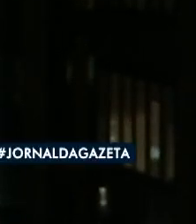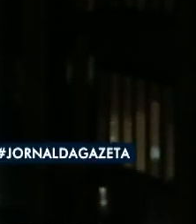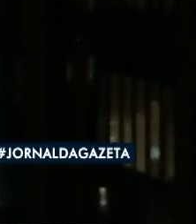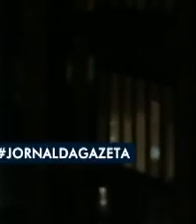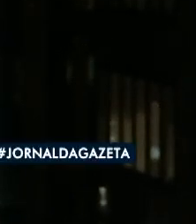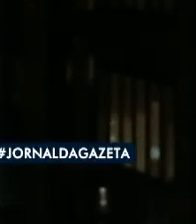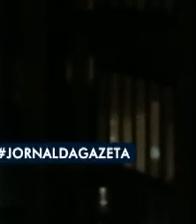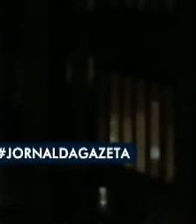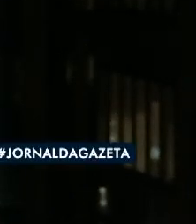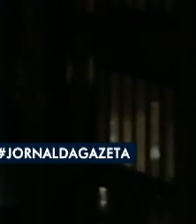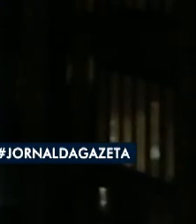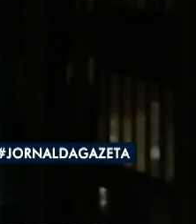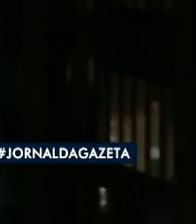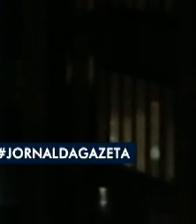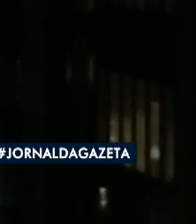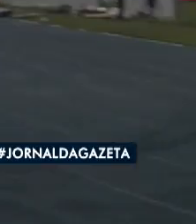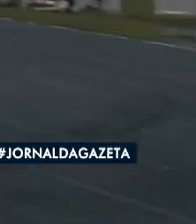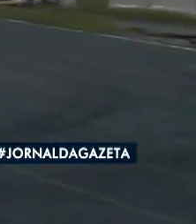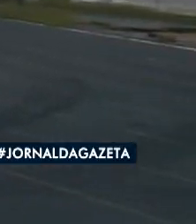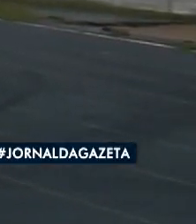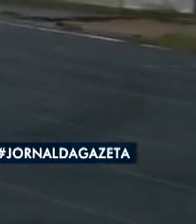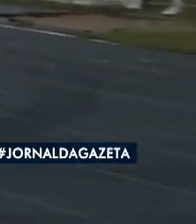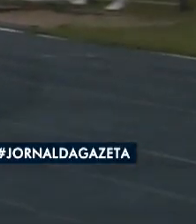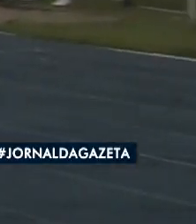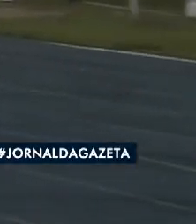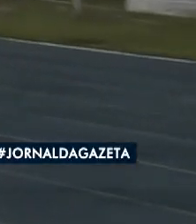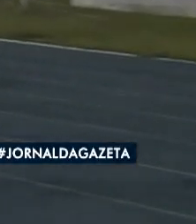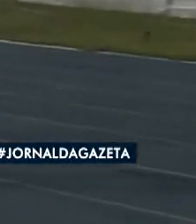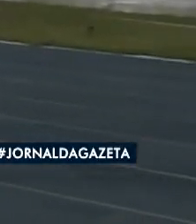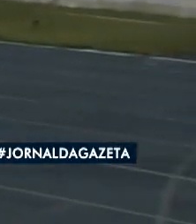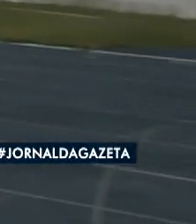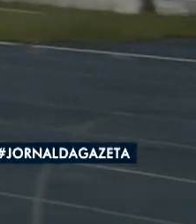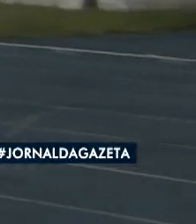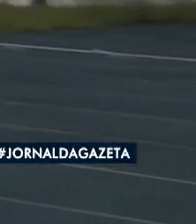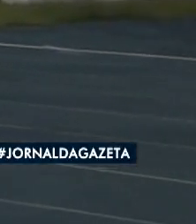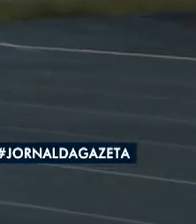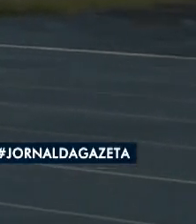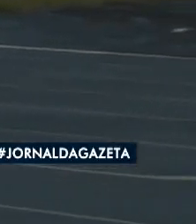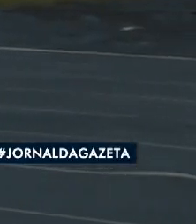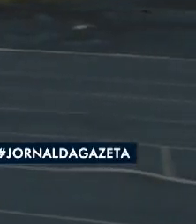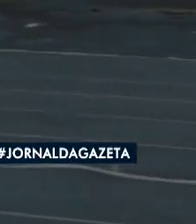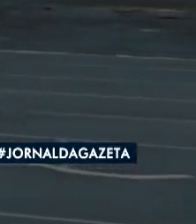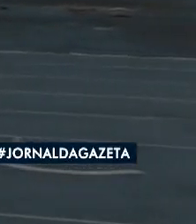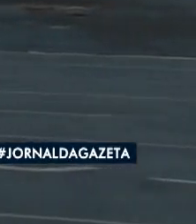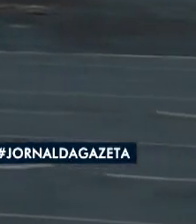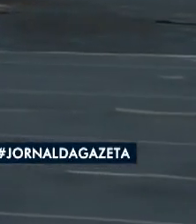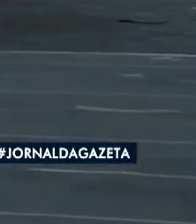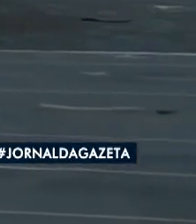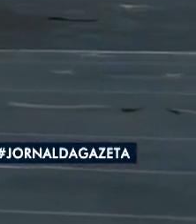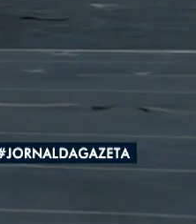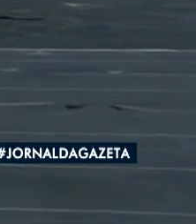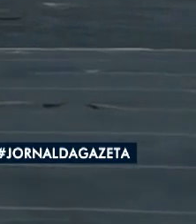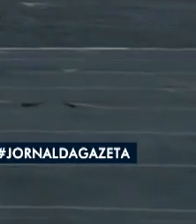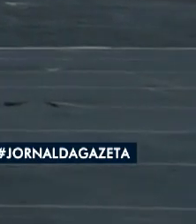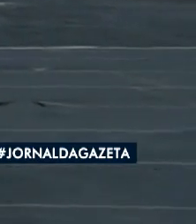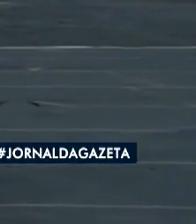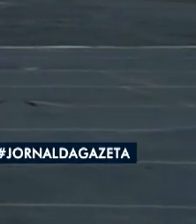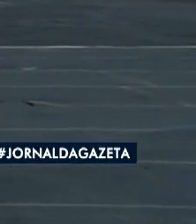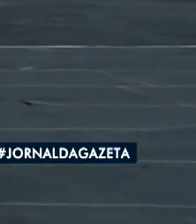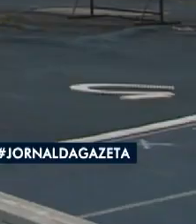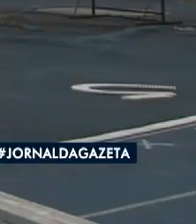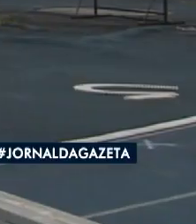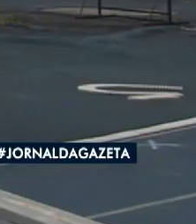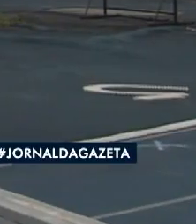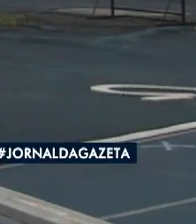observação para a capital do estado o hospital funcionará no estádio do ibirapuera na zona sul e